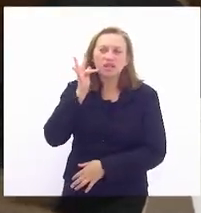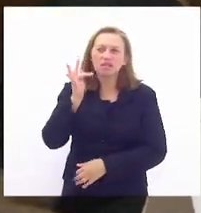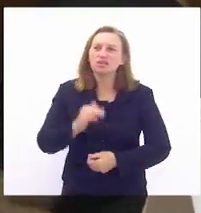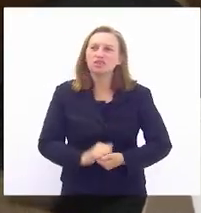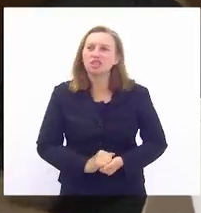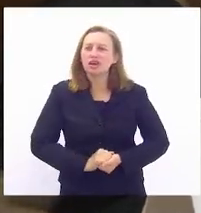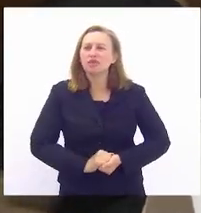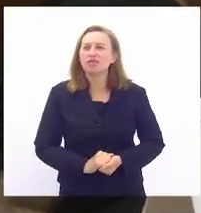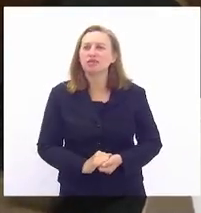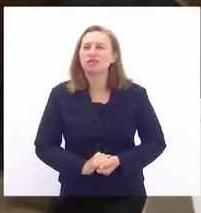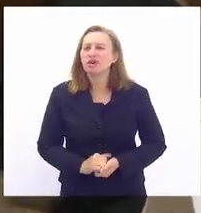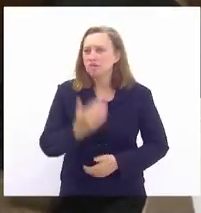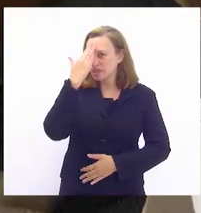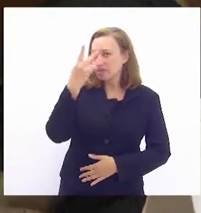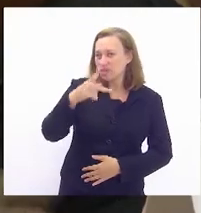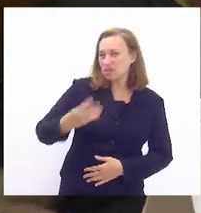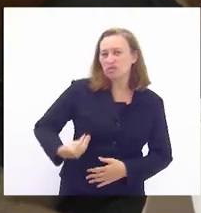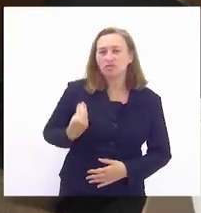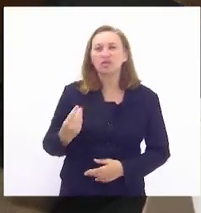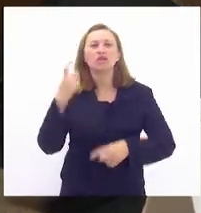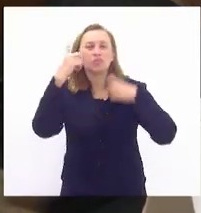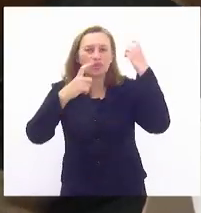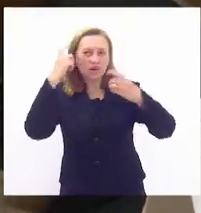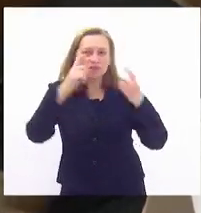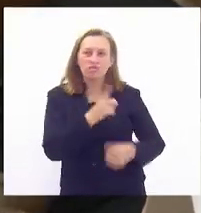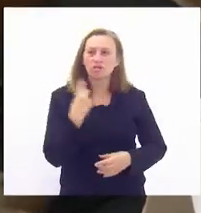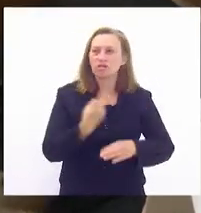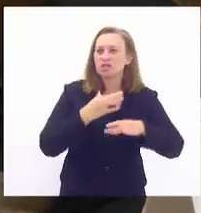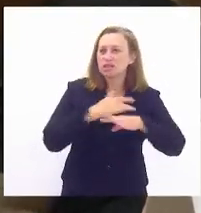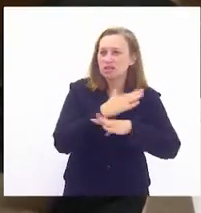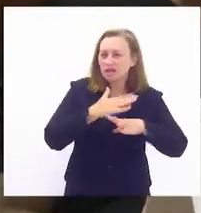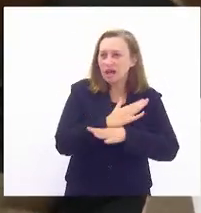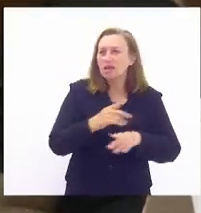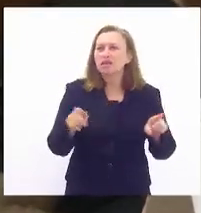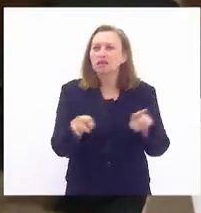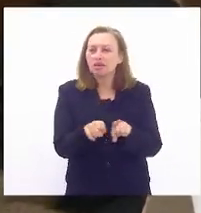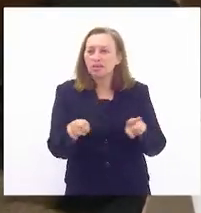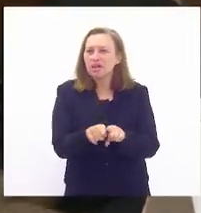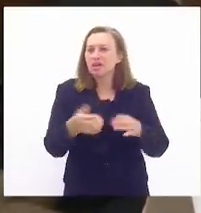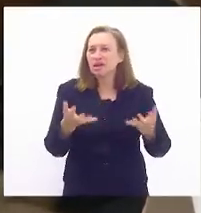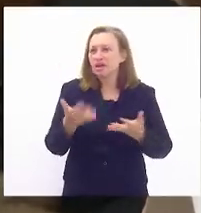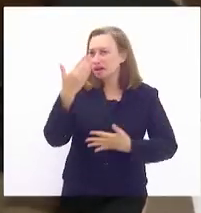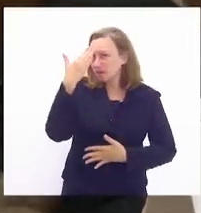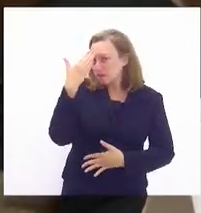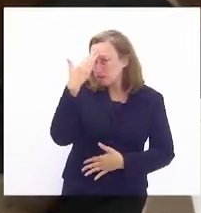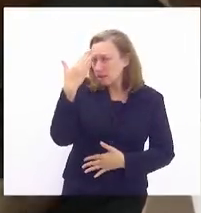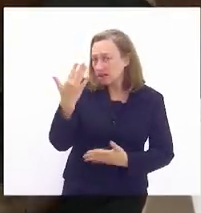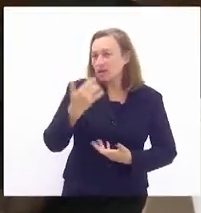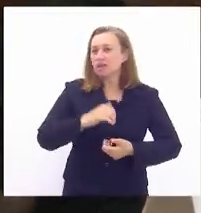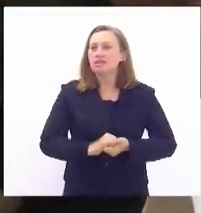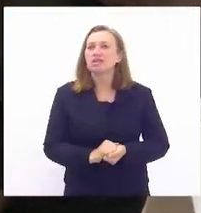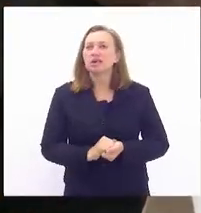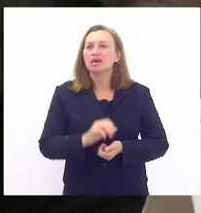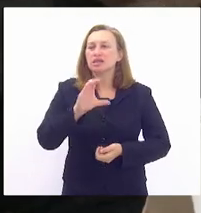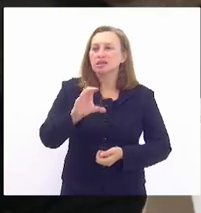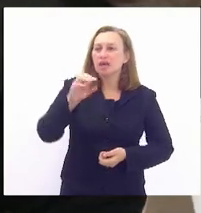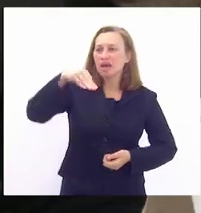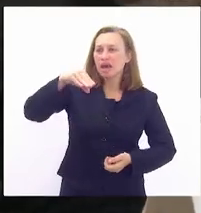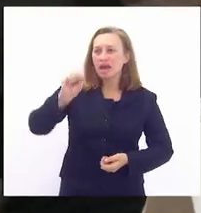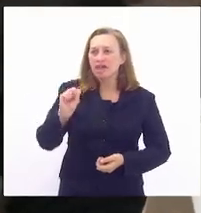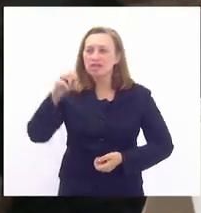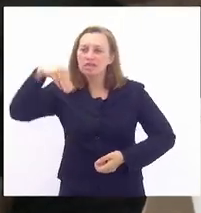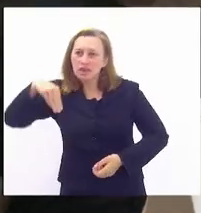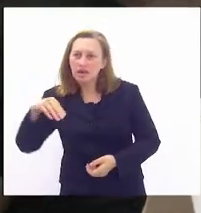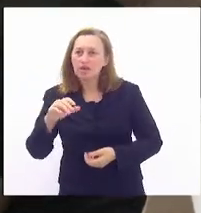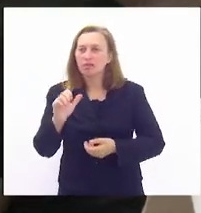sua presença e a sua preocupação com a nossa cidade. Quero cumprimentar a CSN aqui na pessoa do Aldo José. Dizer, sim,